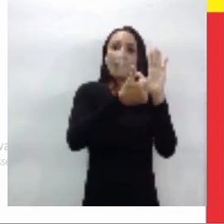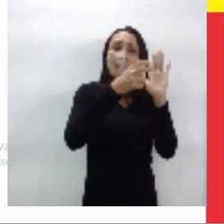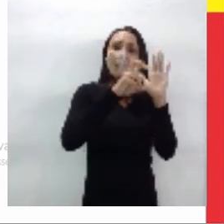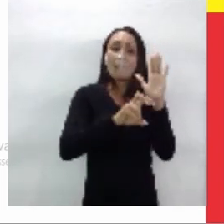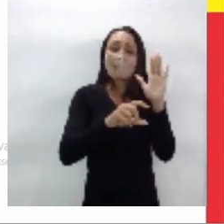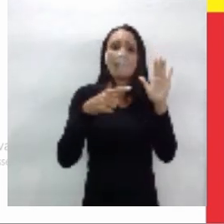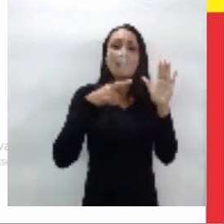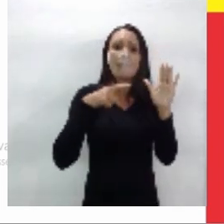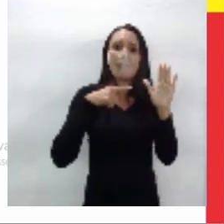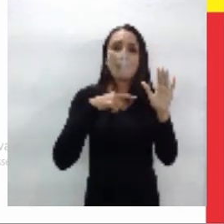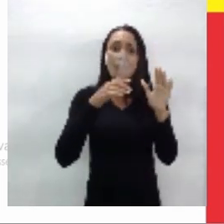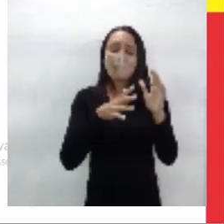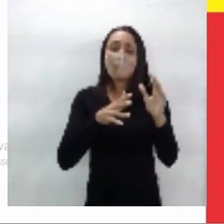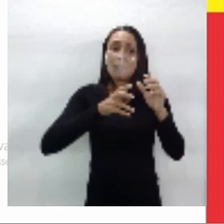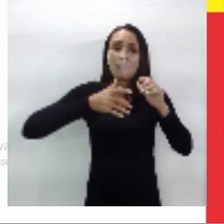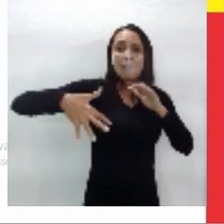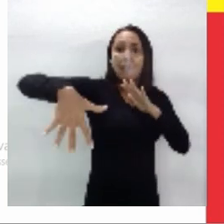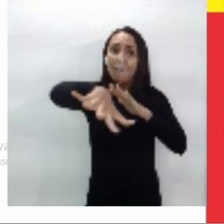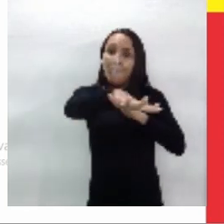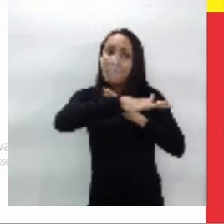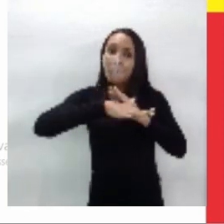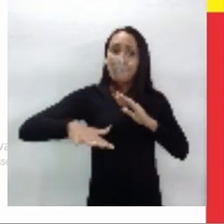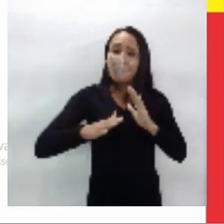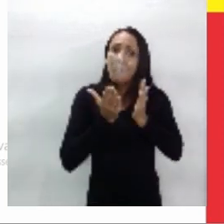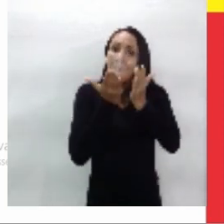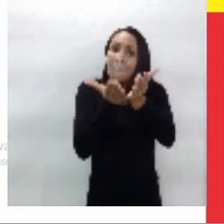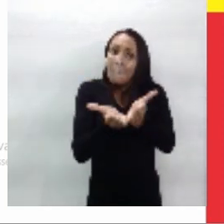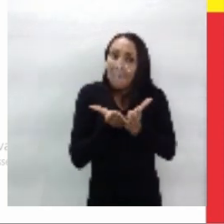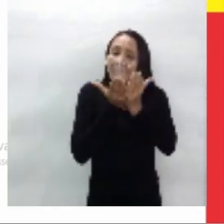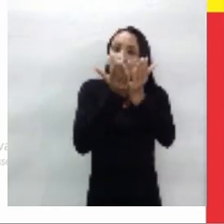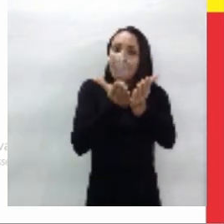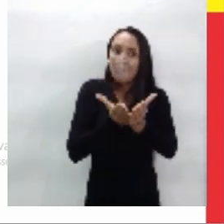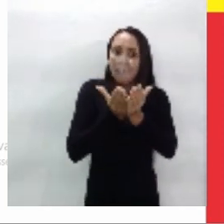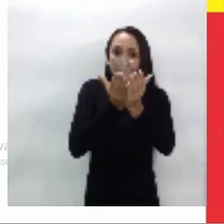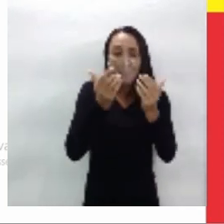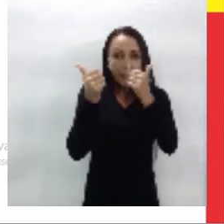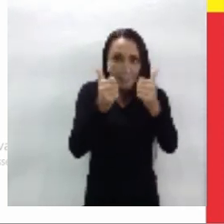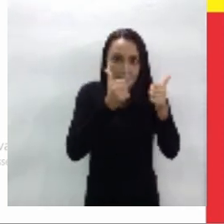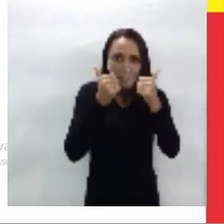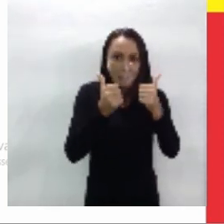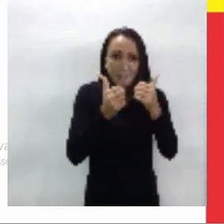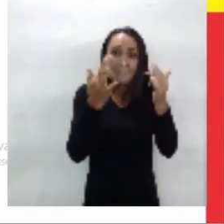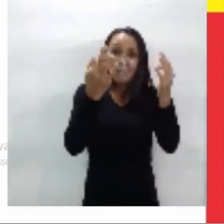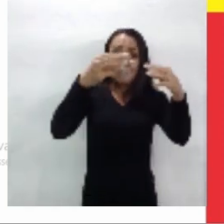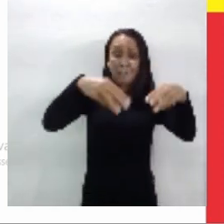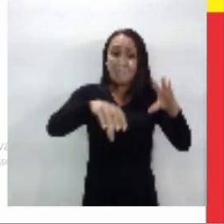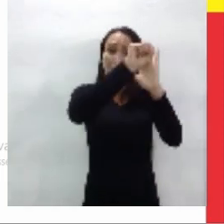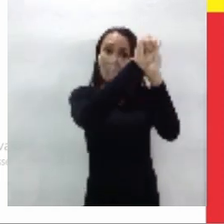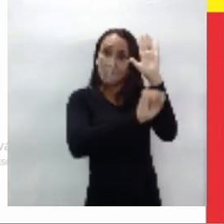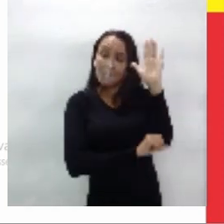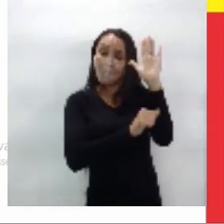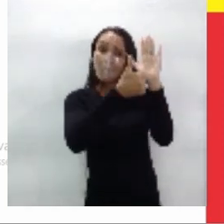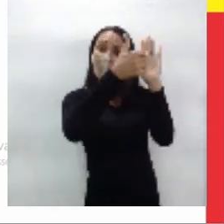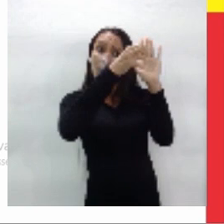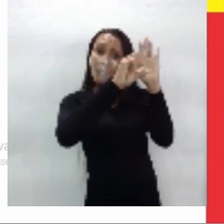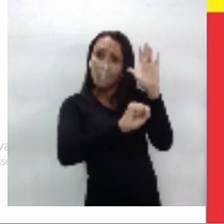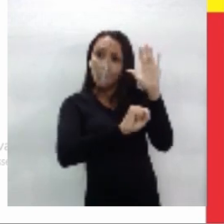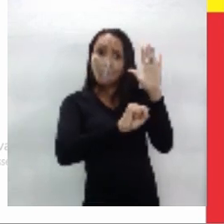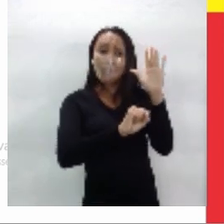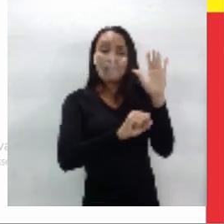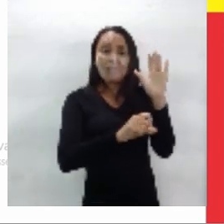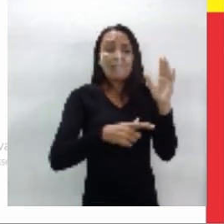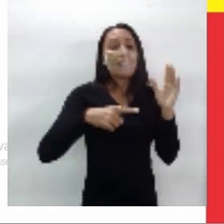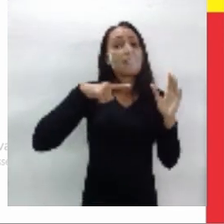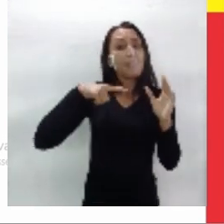a expansão marítima, tá bom? E no final do século XVIII, a gente